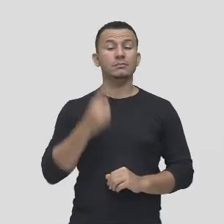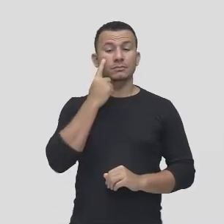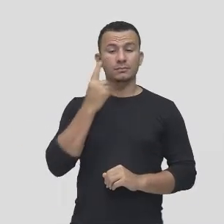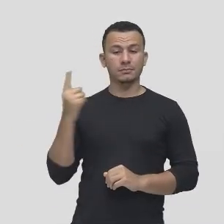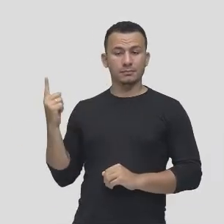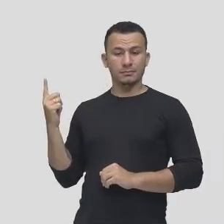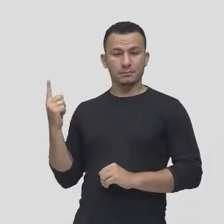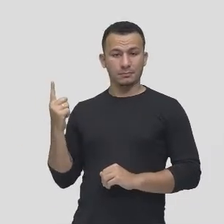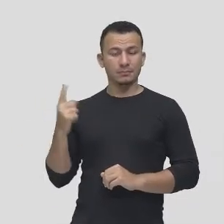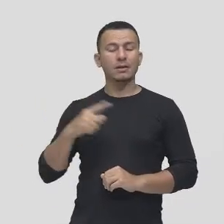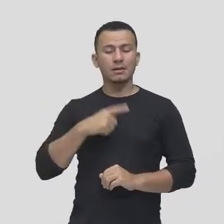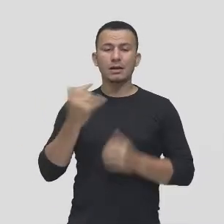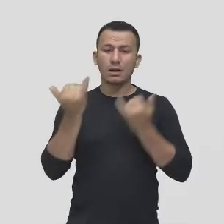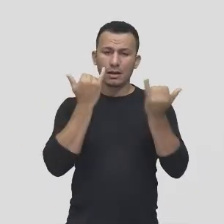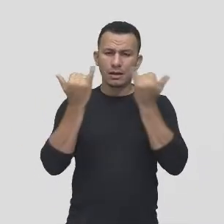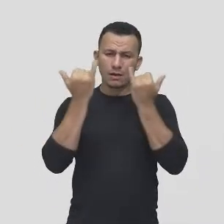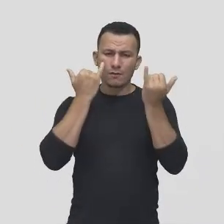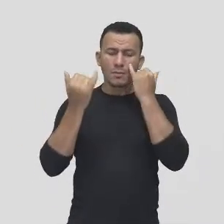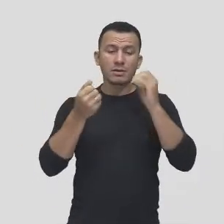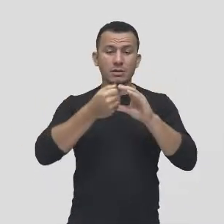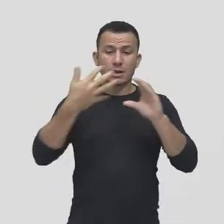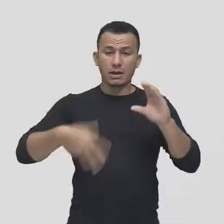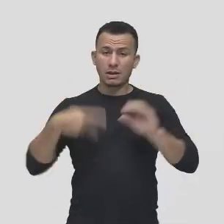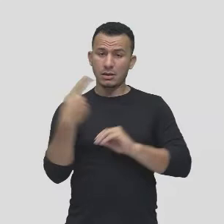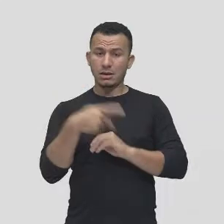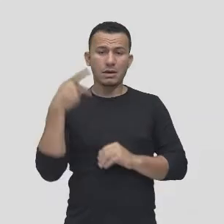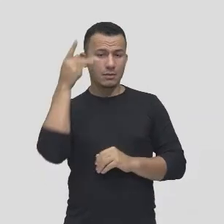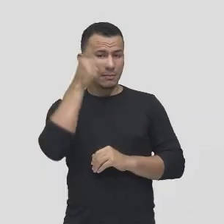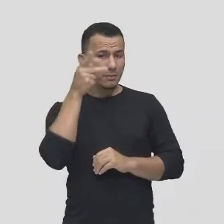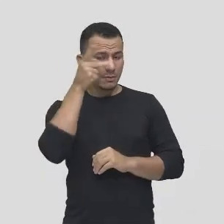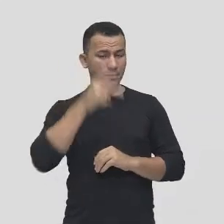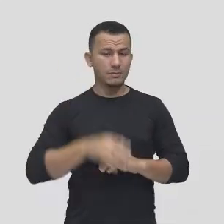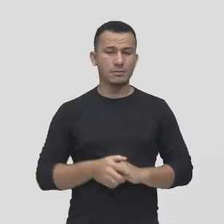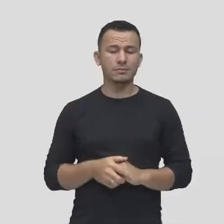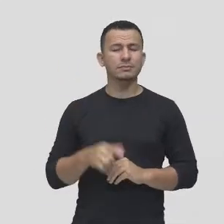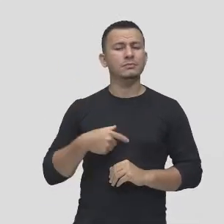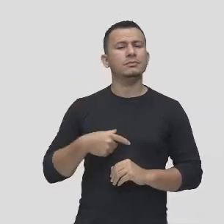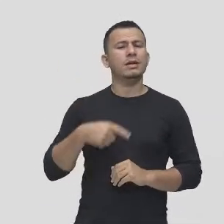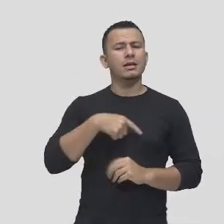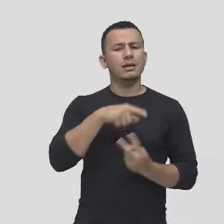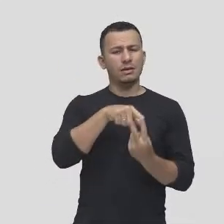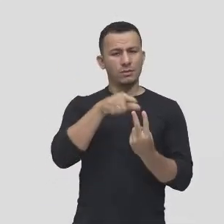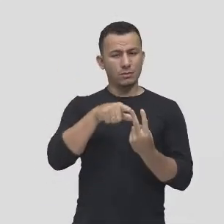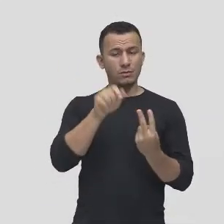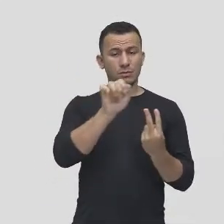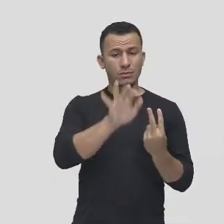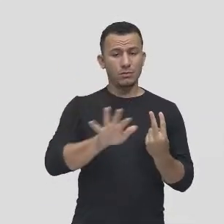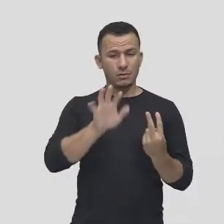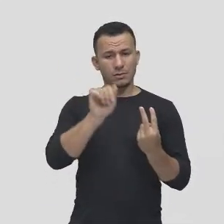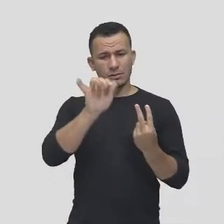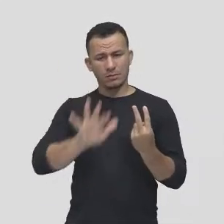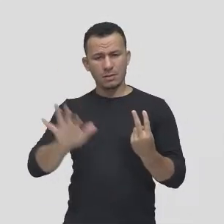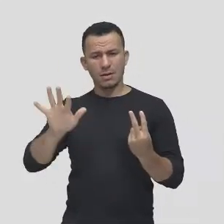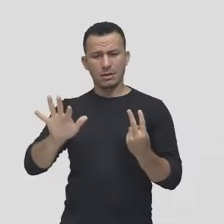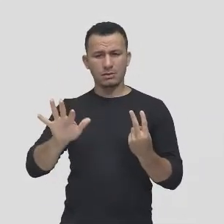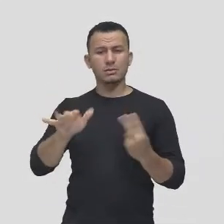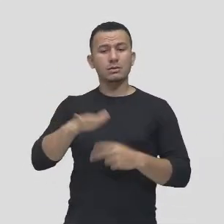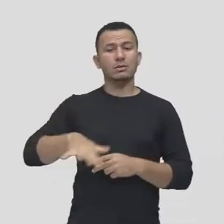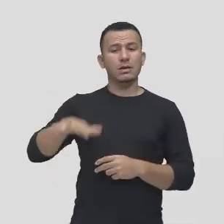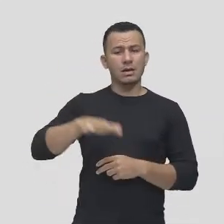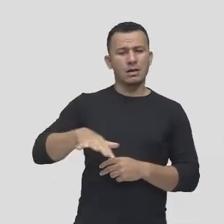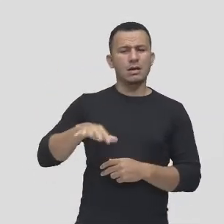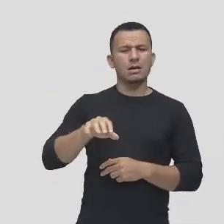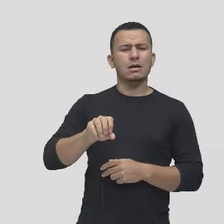aí mais informações de características econômicas. A gente está vendo aí algumas imagens, né, da área de Varsóvia, né, da área